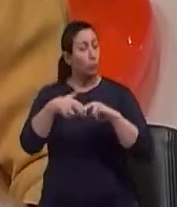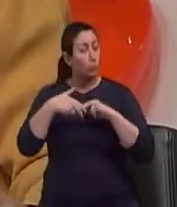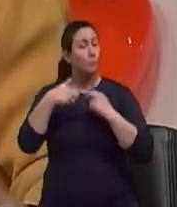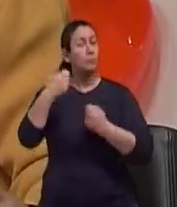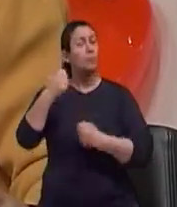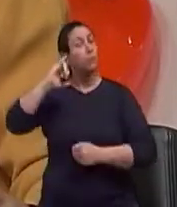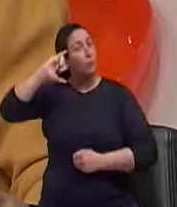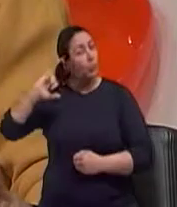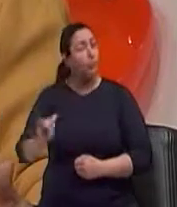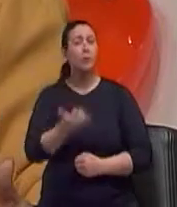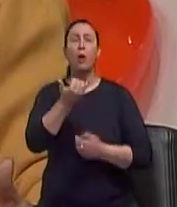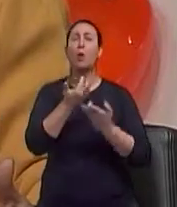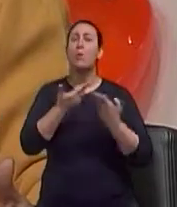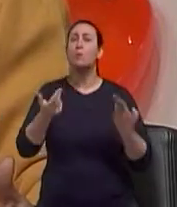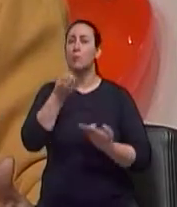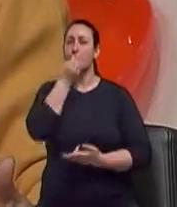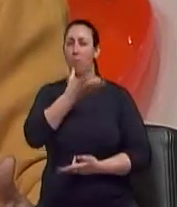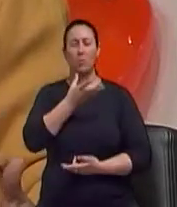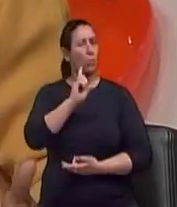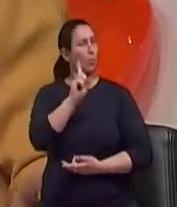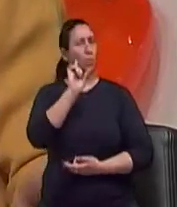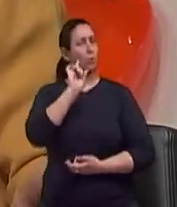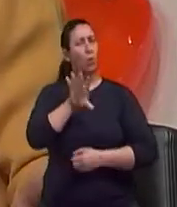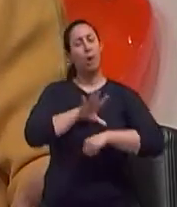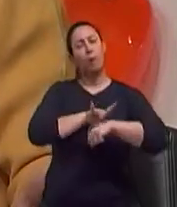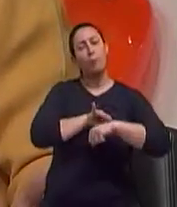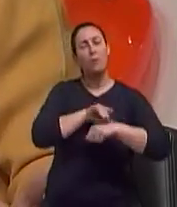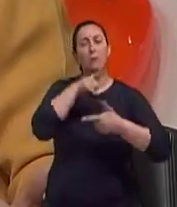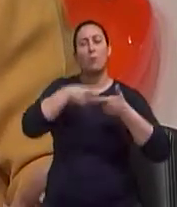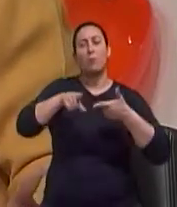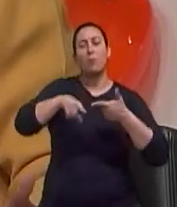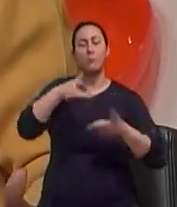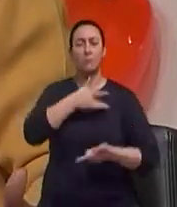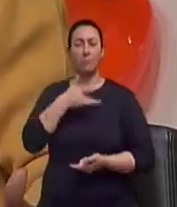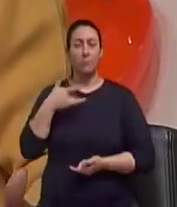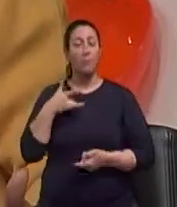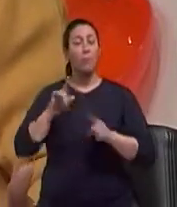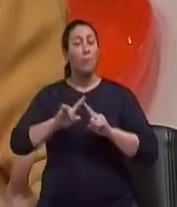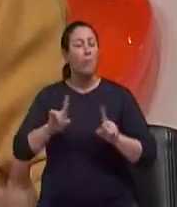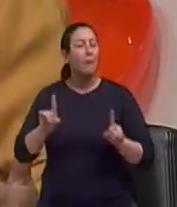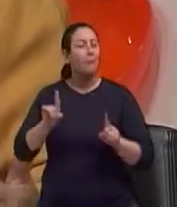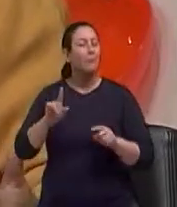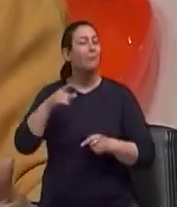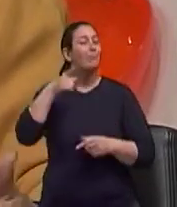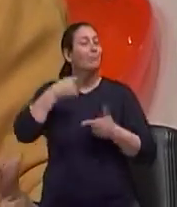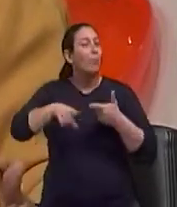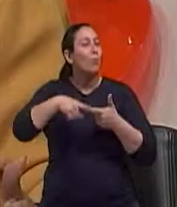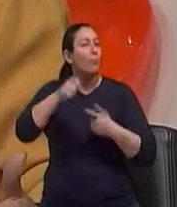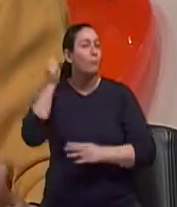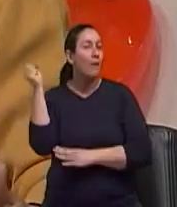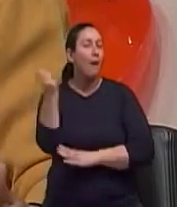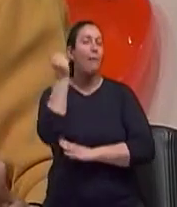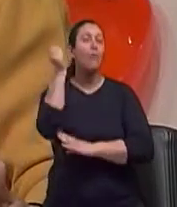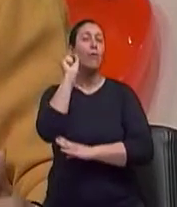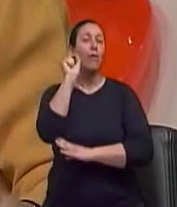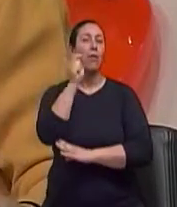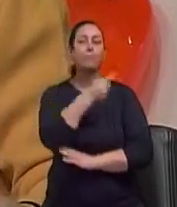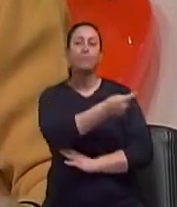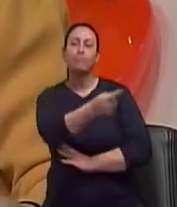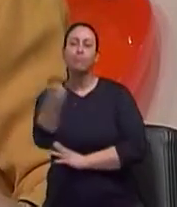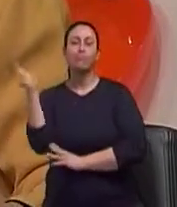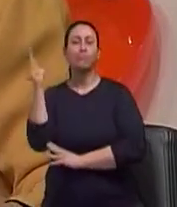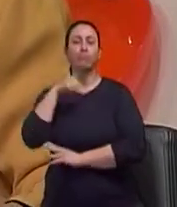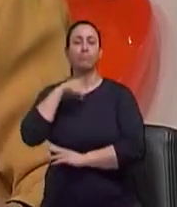e não só os problemas que vem com o tempo um deles Talvez o mais doído é o preconceito contra o idoso